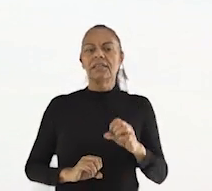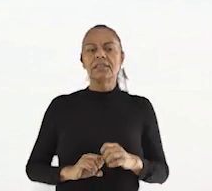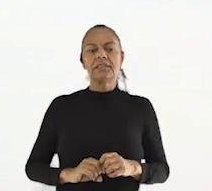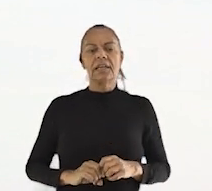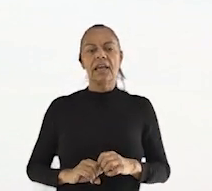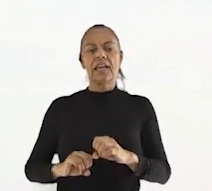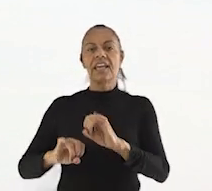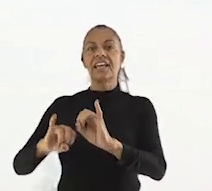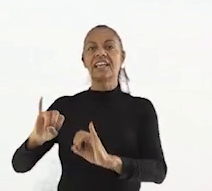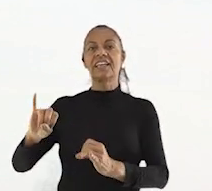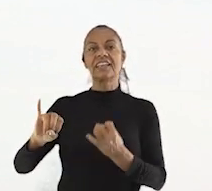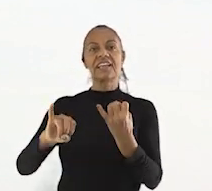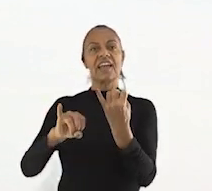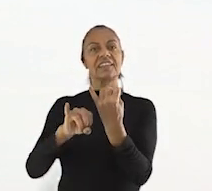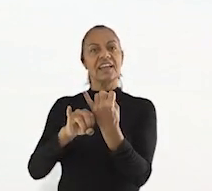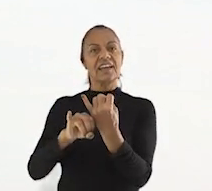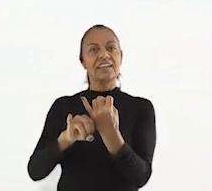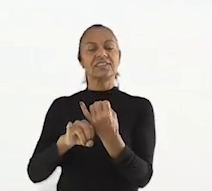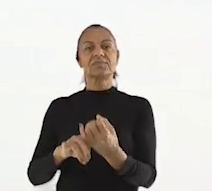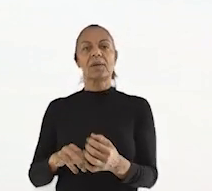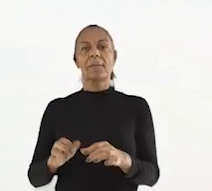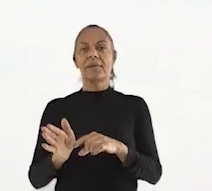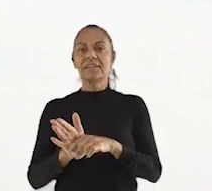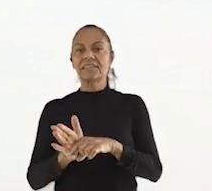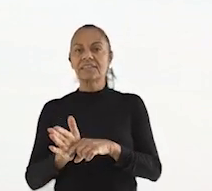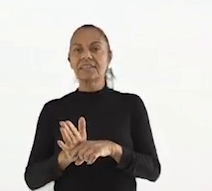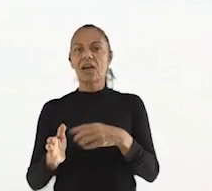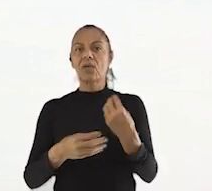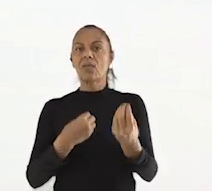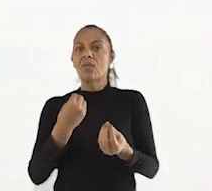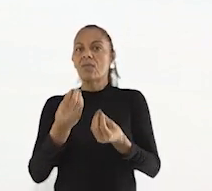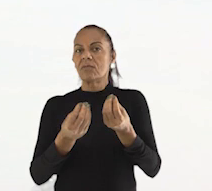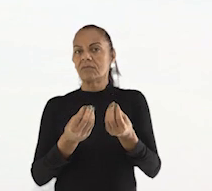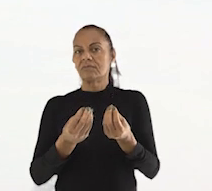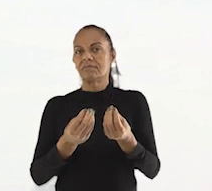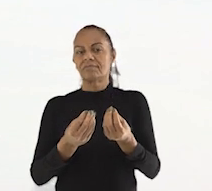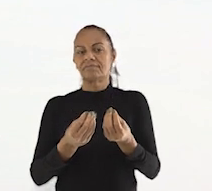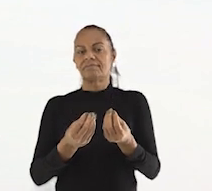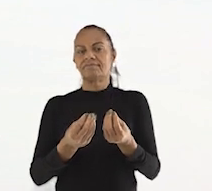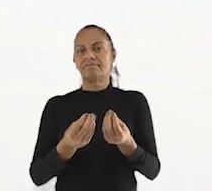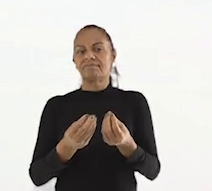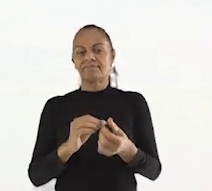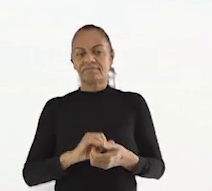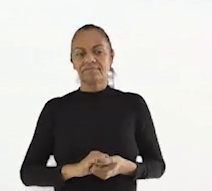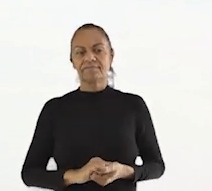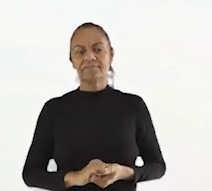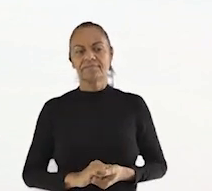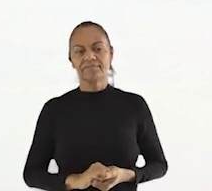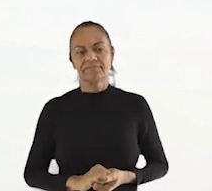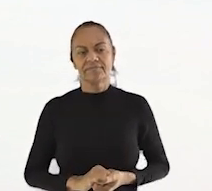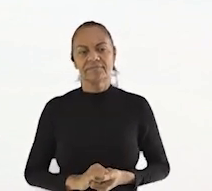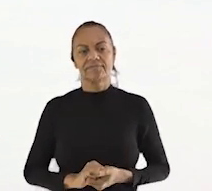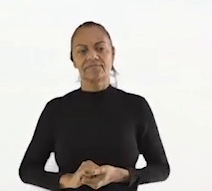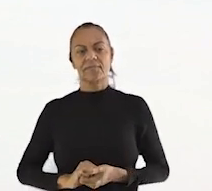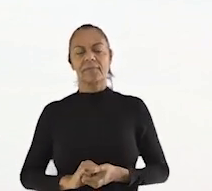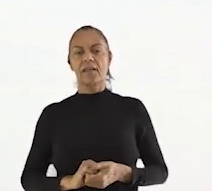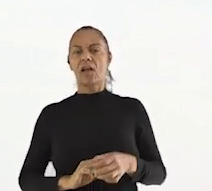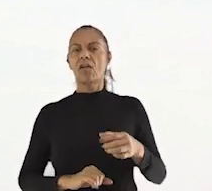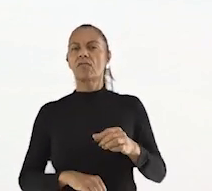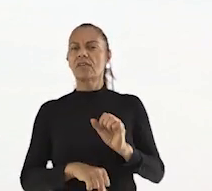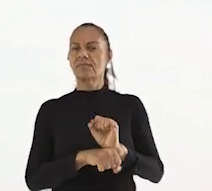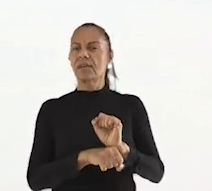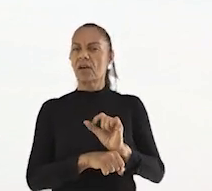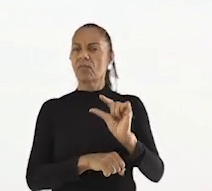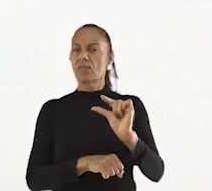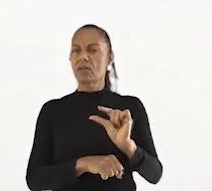ele não tem acesso à internet para pesquisar o endereço, como ele pode fazer para chegar até esse